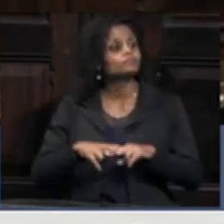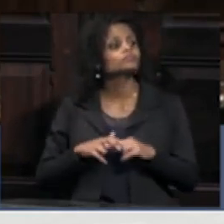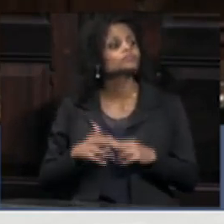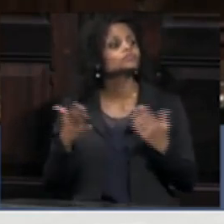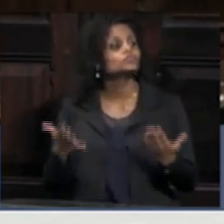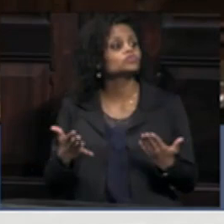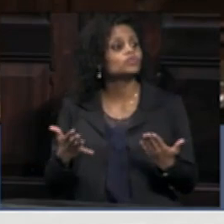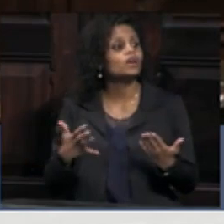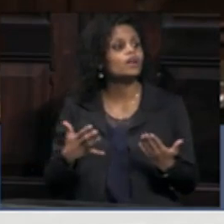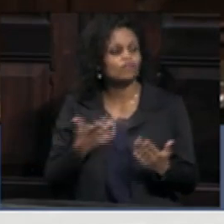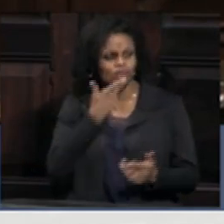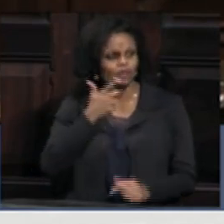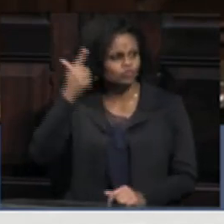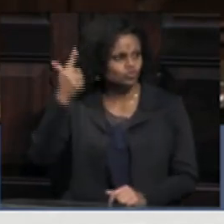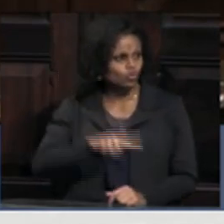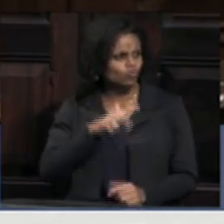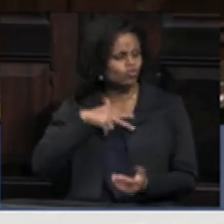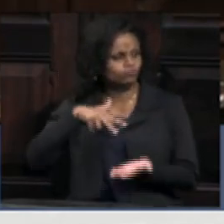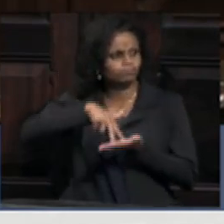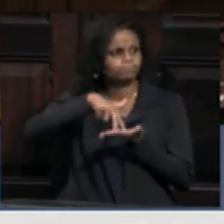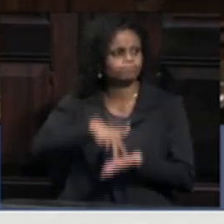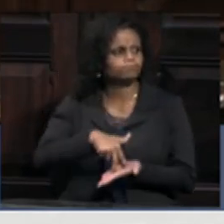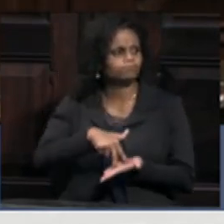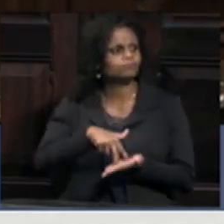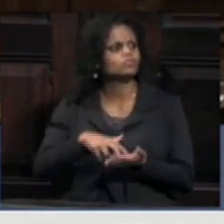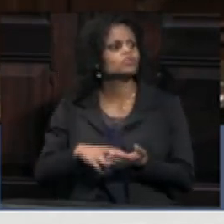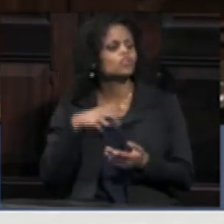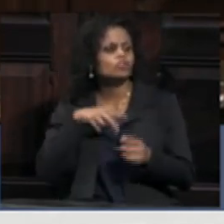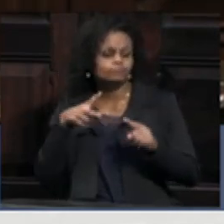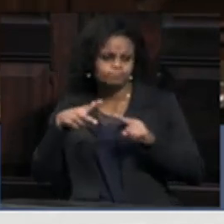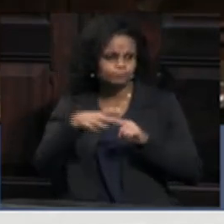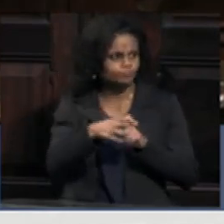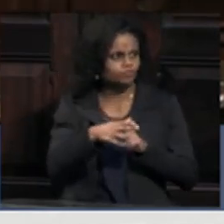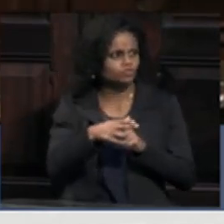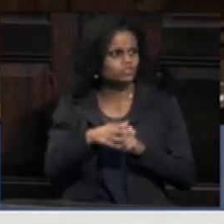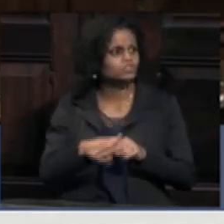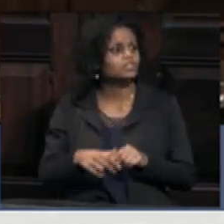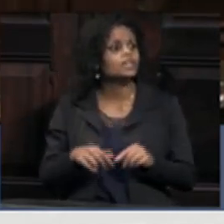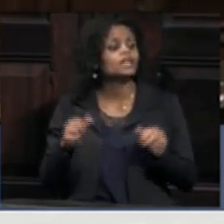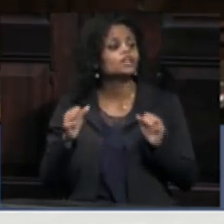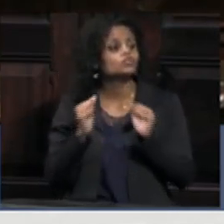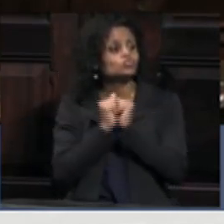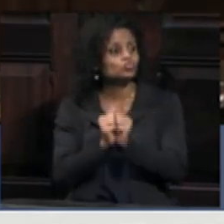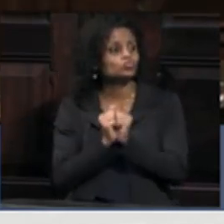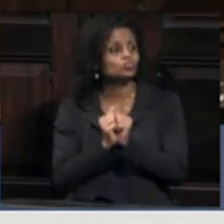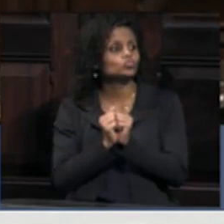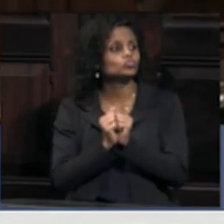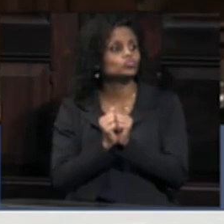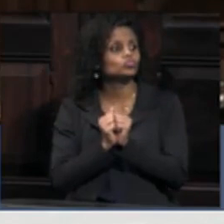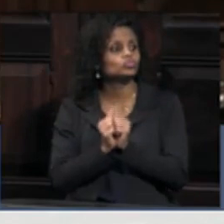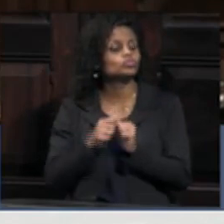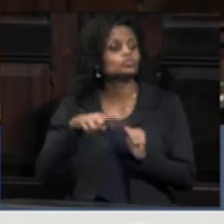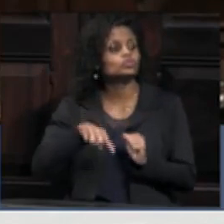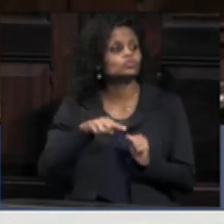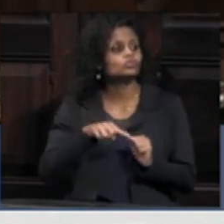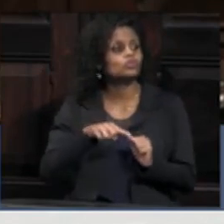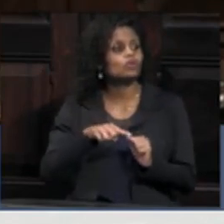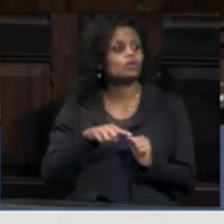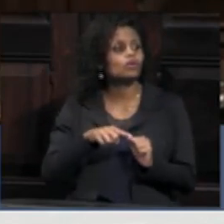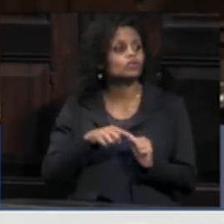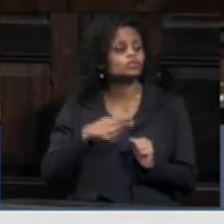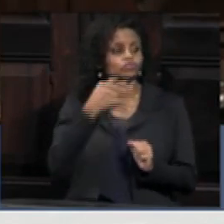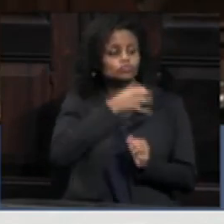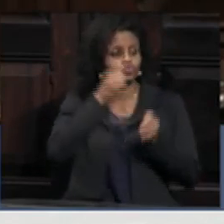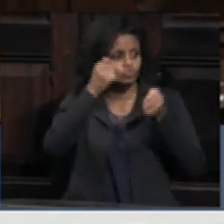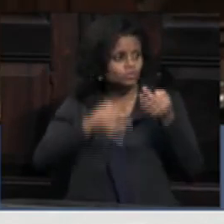aqui reafirmar a nossa posição de obstrução em sintonia com a nossa tese original de defender a